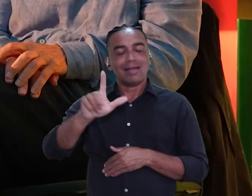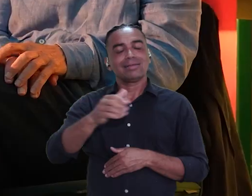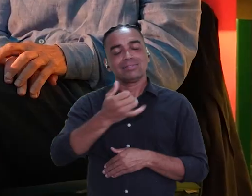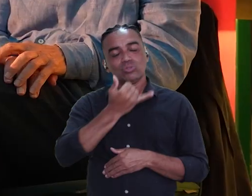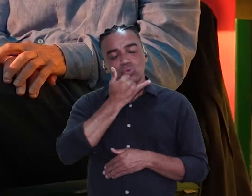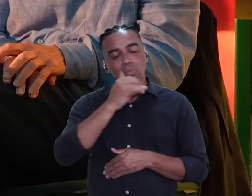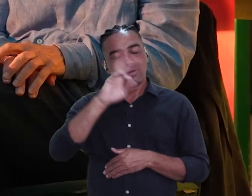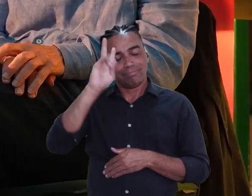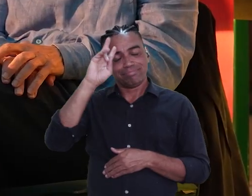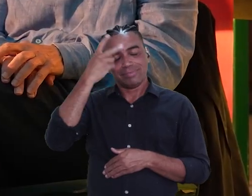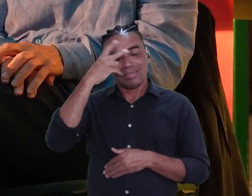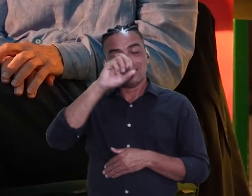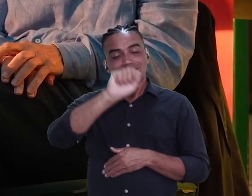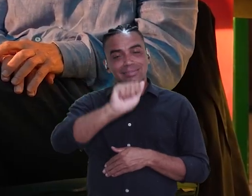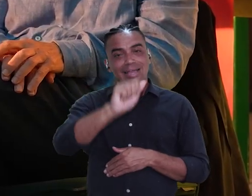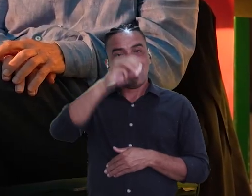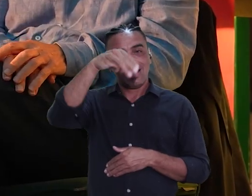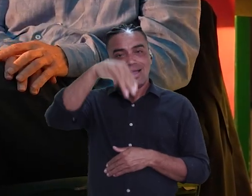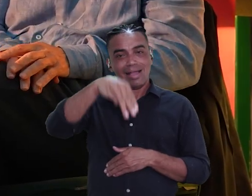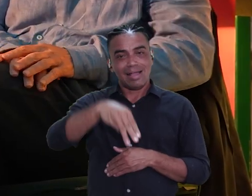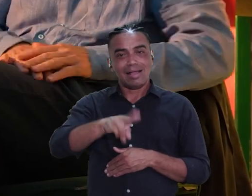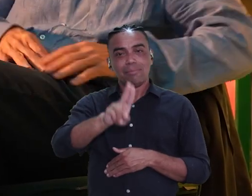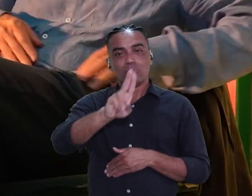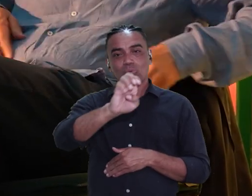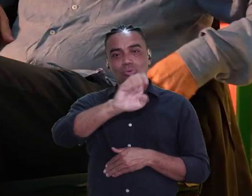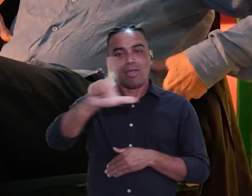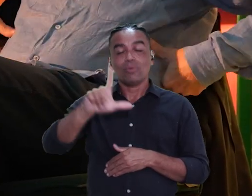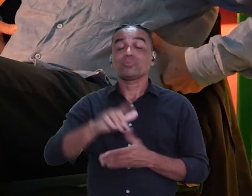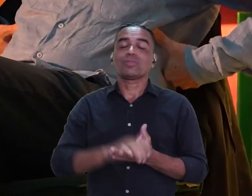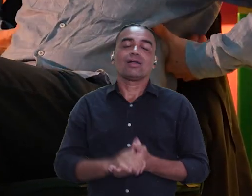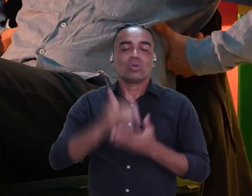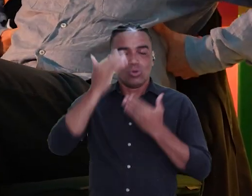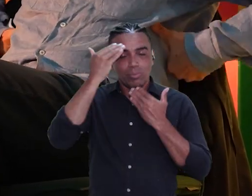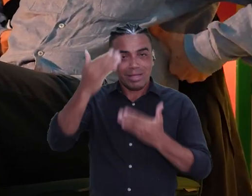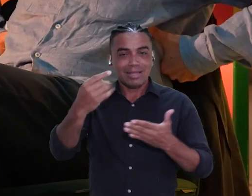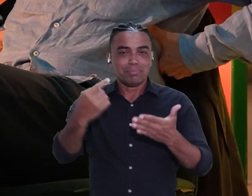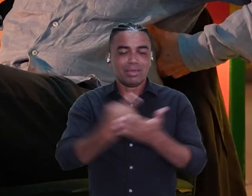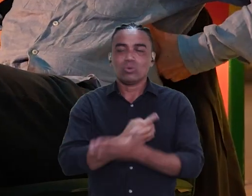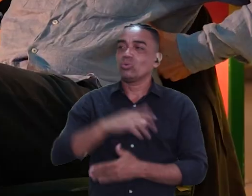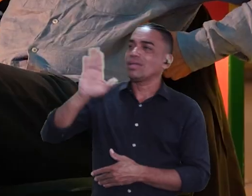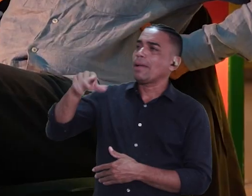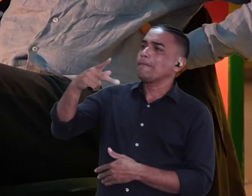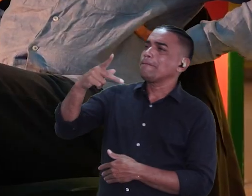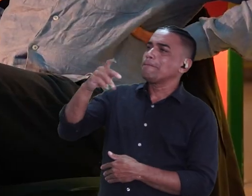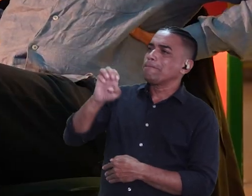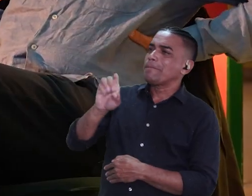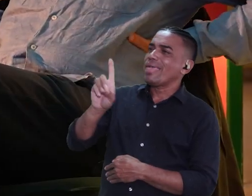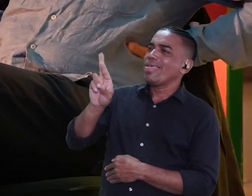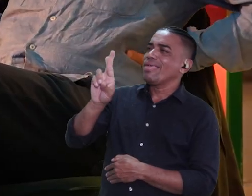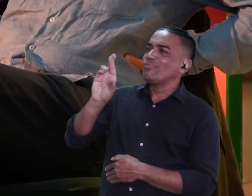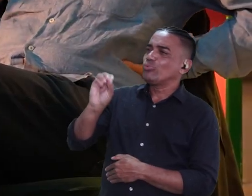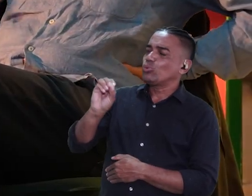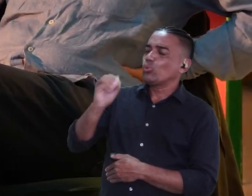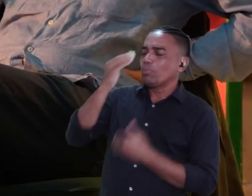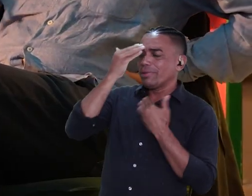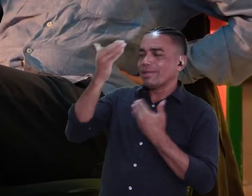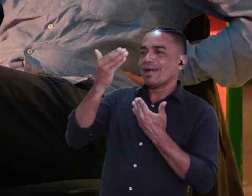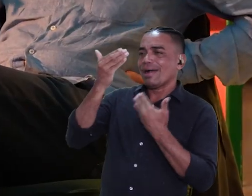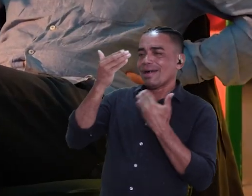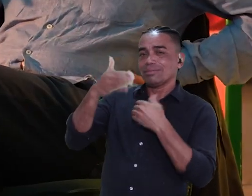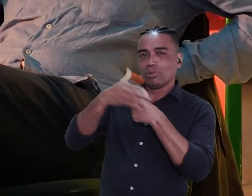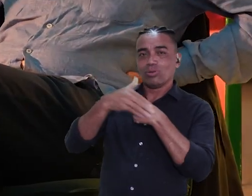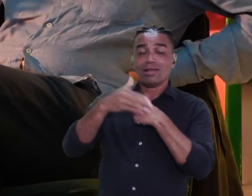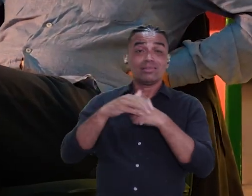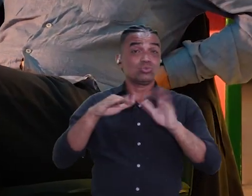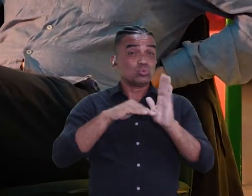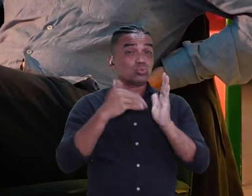pareceu Samuel. Me perdoa. Obrigada pela pergunta. Pedro, obrigada pelo carinho. Eu queria te ouvir mais sobre